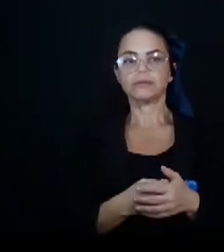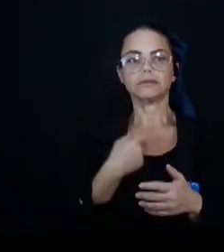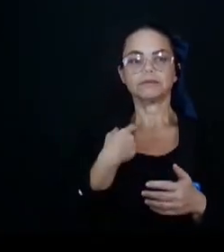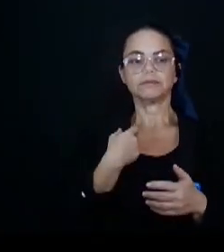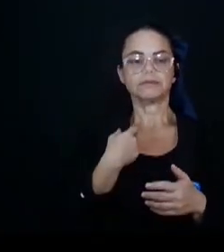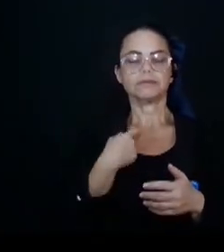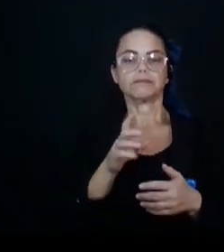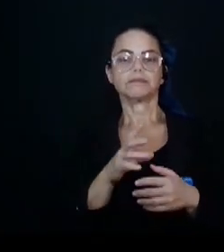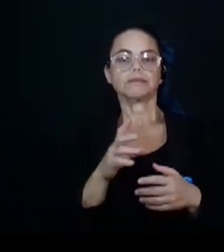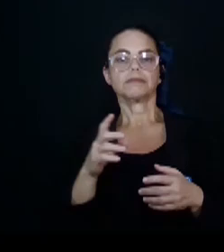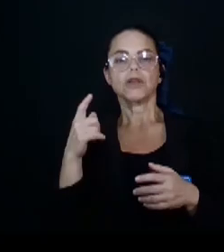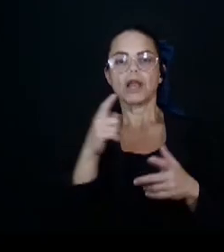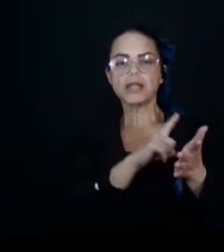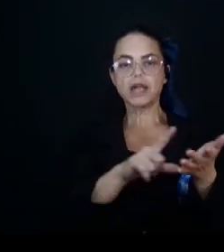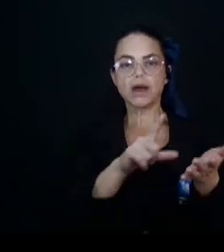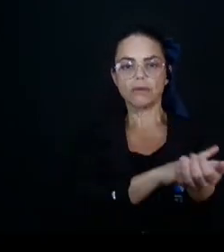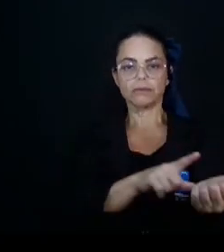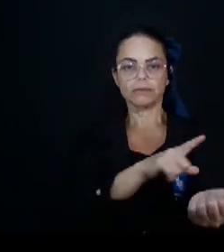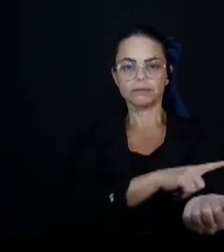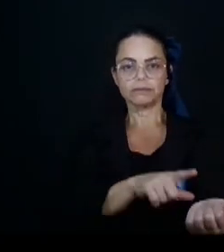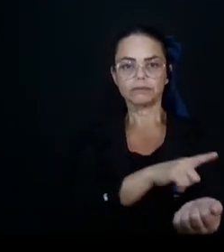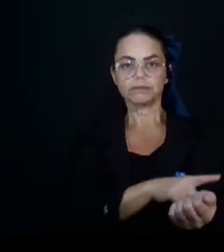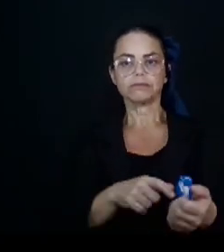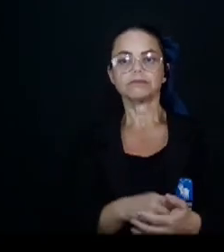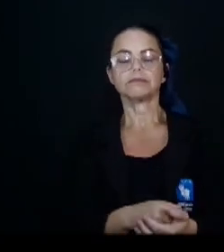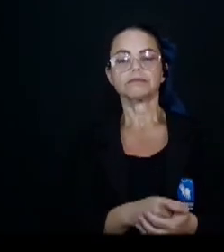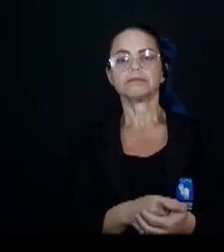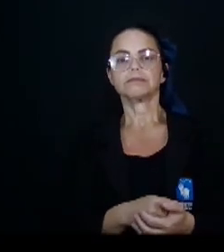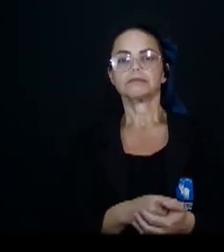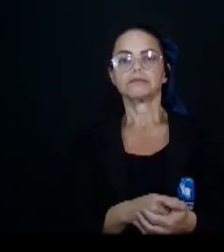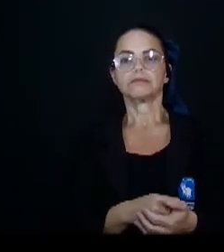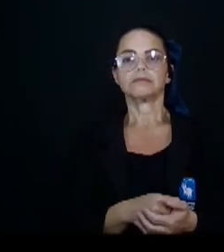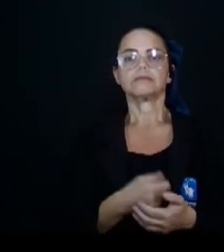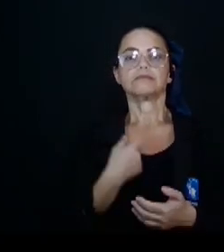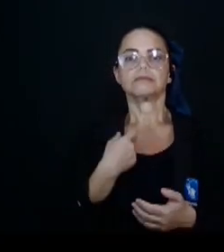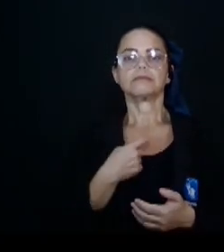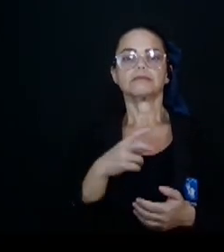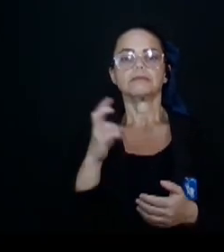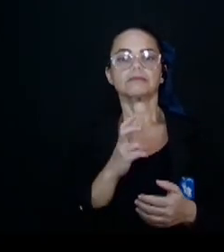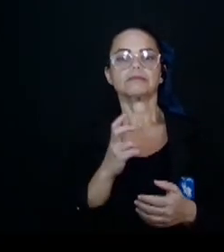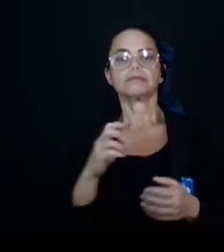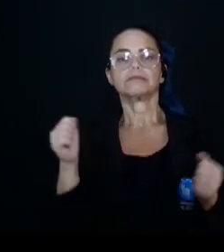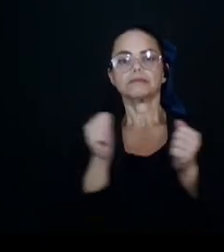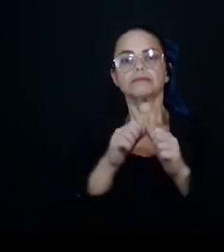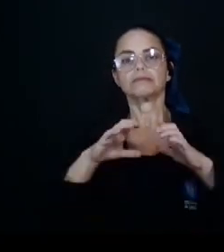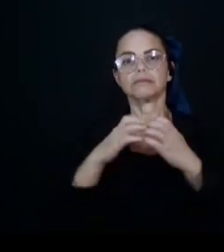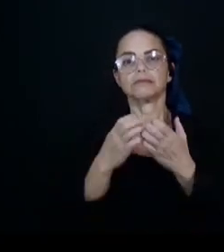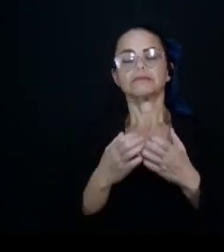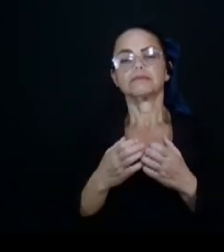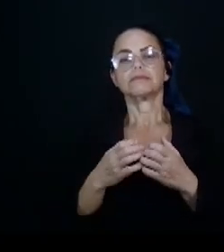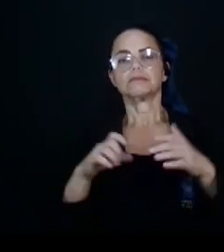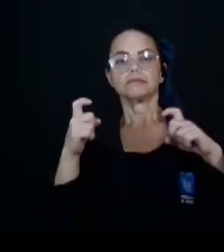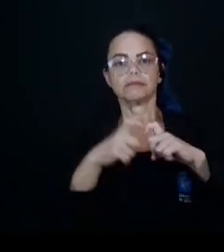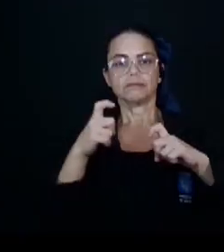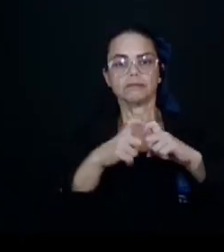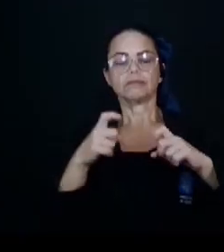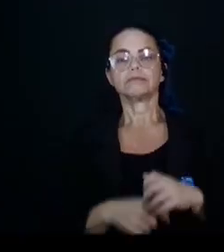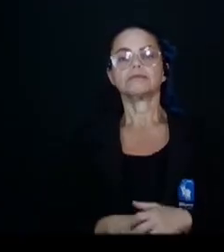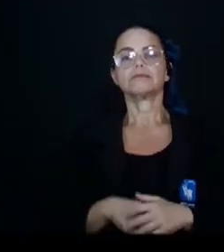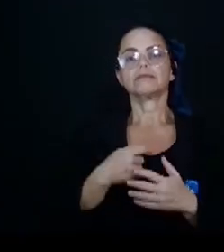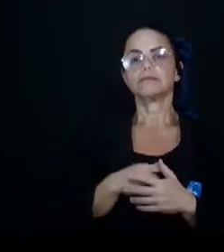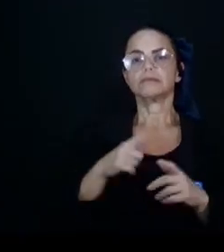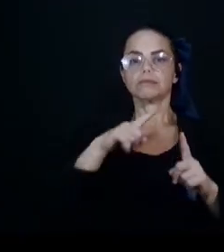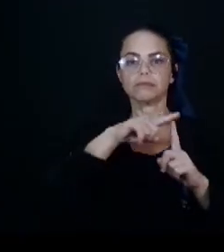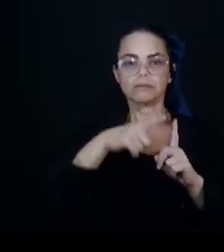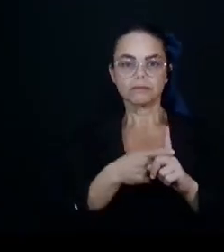intensidade durante a gestação. Então, a gente faz toda uma junta médica, a depender da idade gestacional da